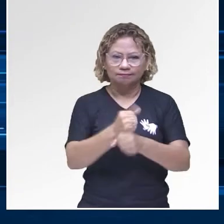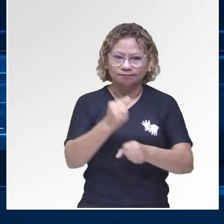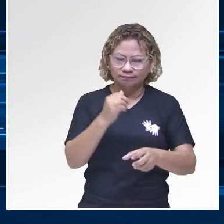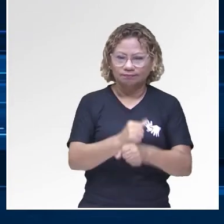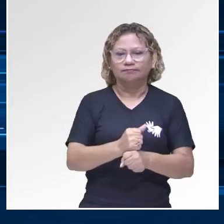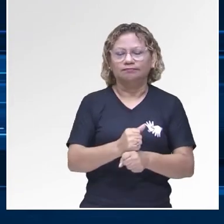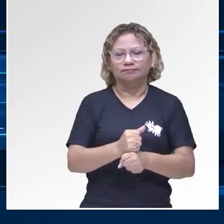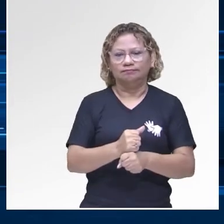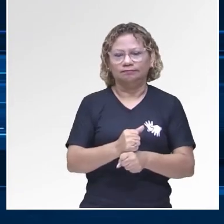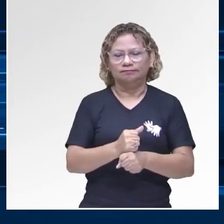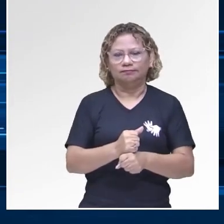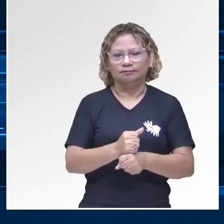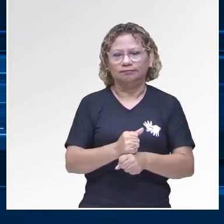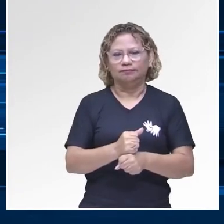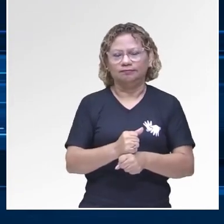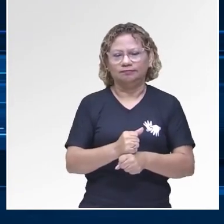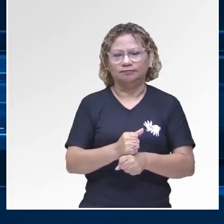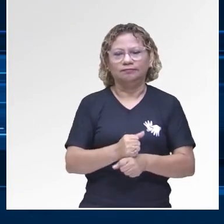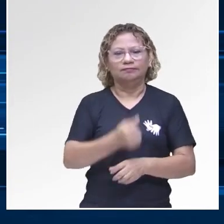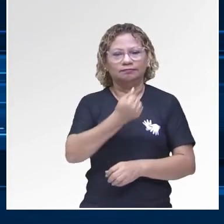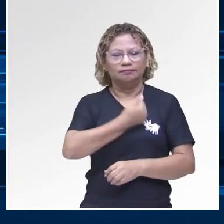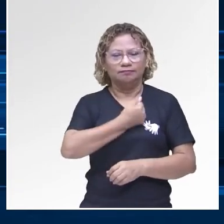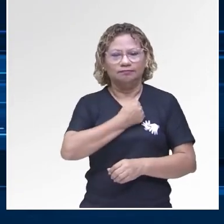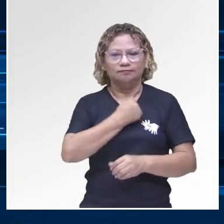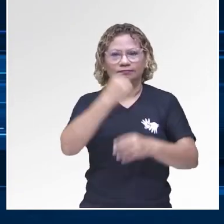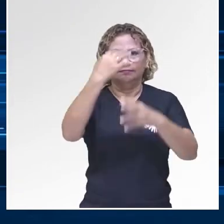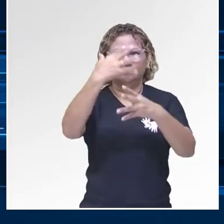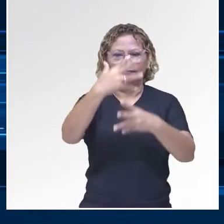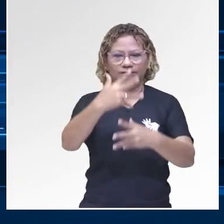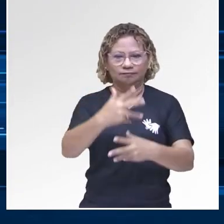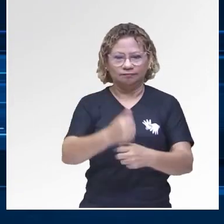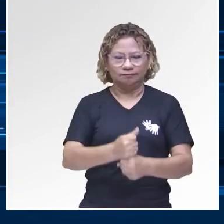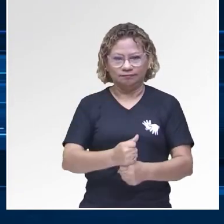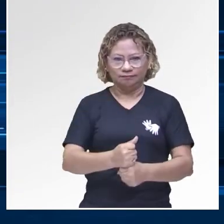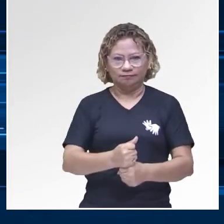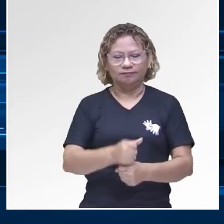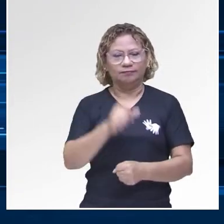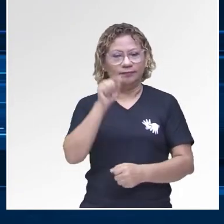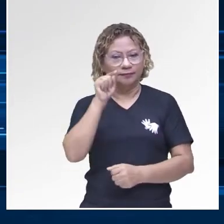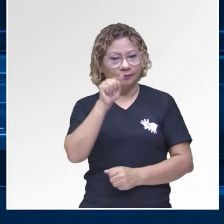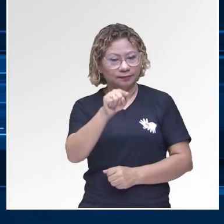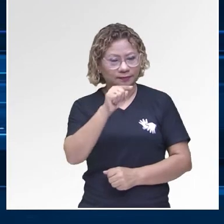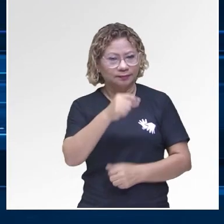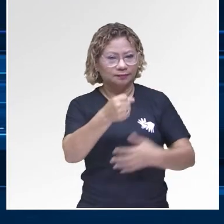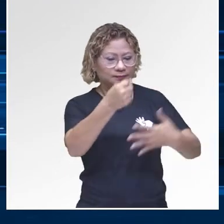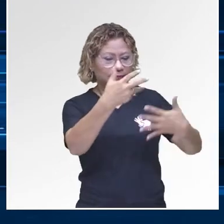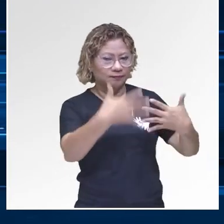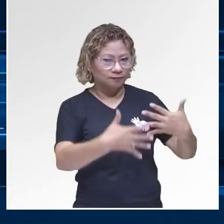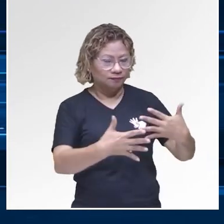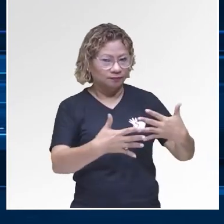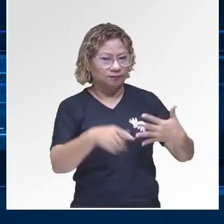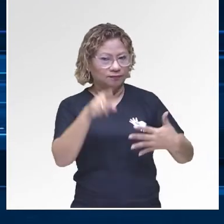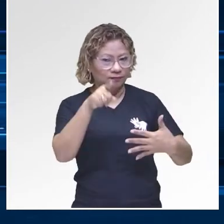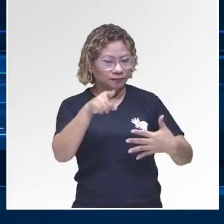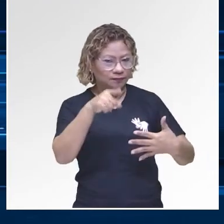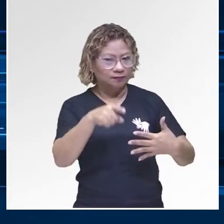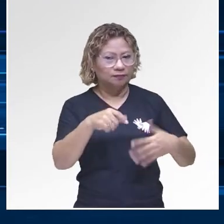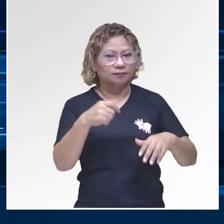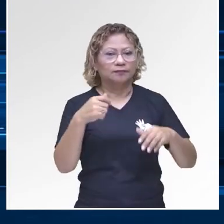os termos que compõem uma progressão aritmética. Essa formulazinha aqui é essa receita de hoje, tá?